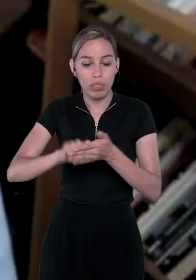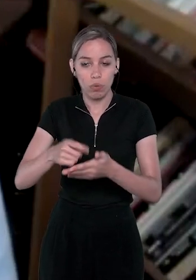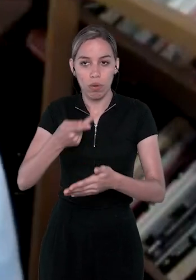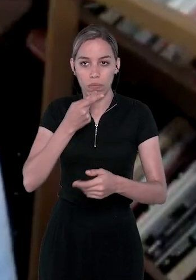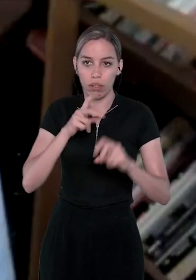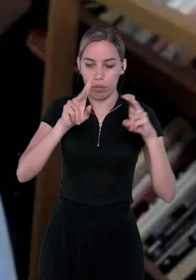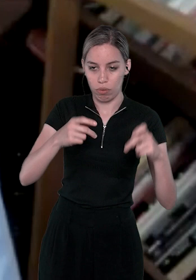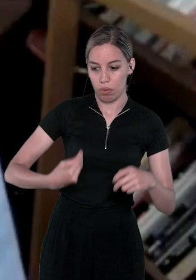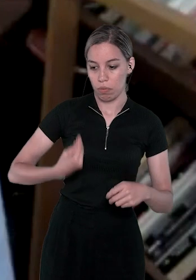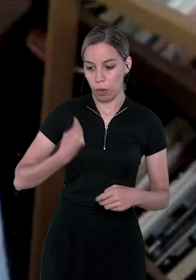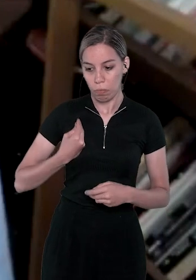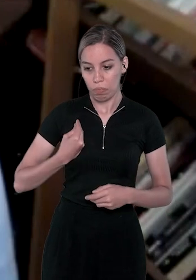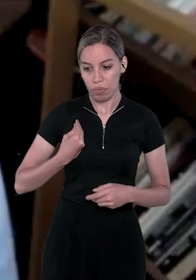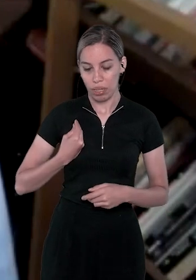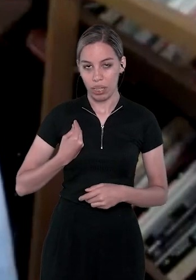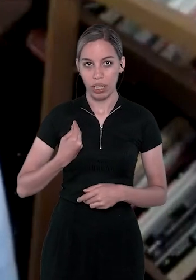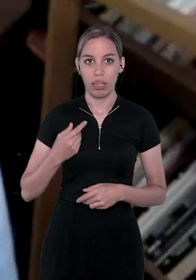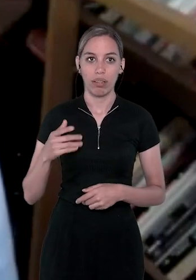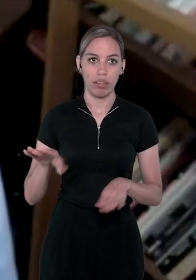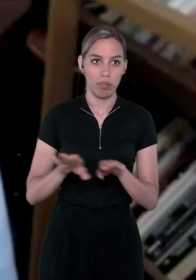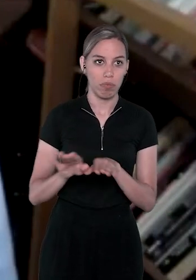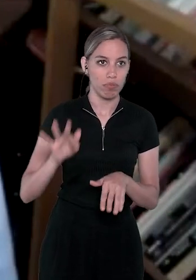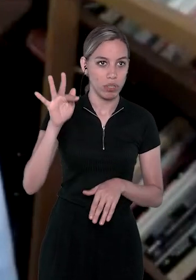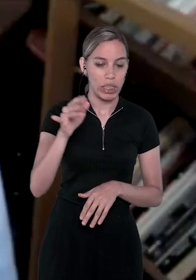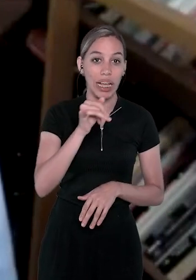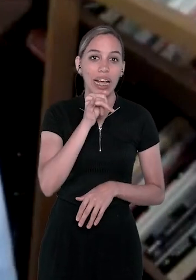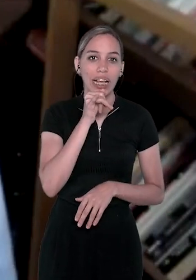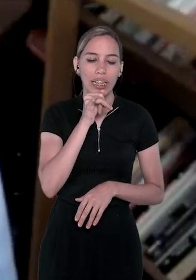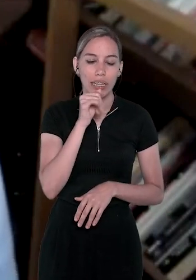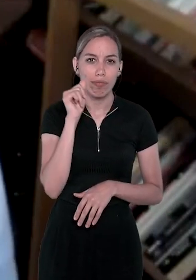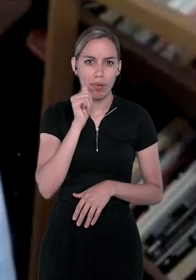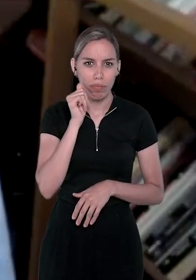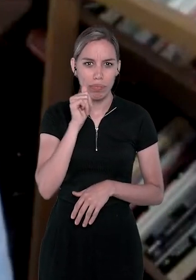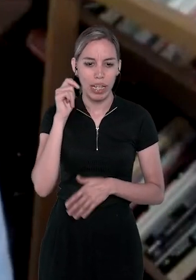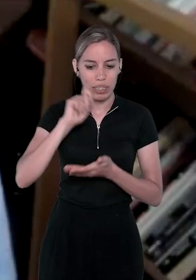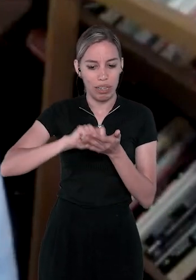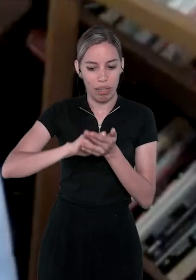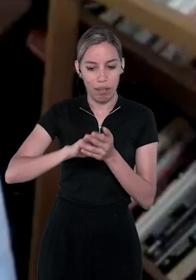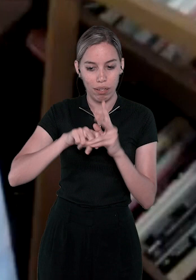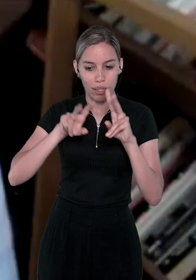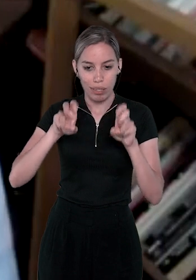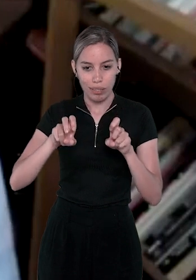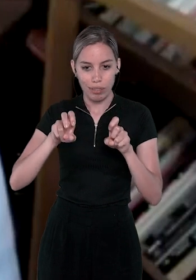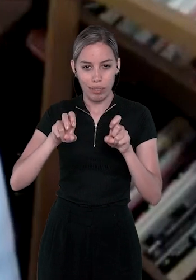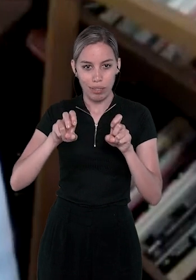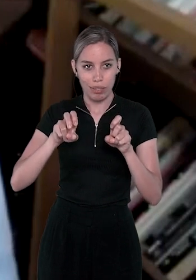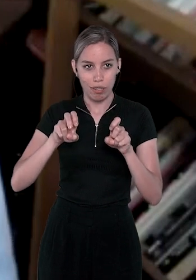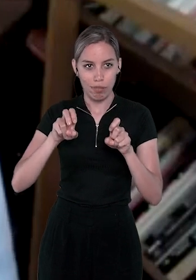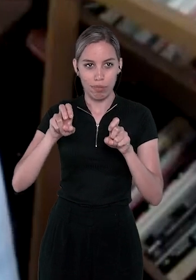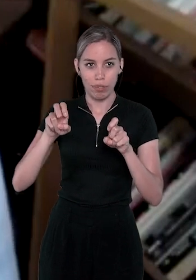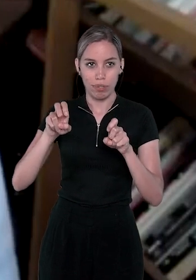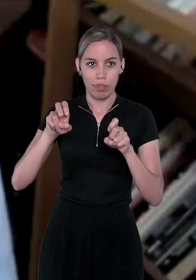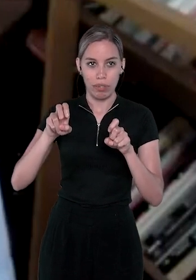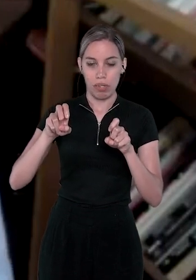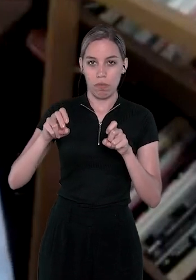né? Por exemplo, eu adoro a Margaret Atwood por causa da sua capacidade de pegar uma distopia e transferir ela para